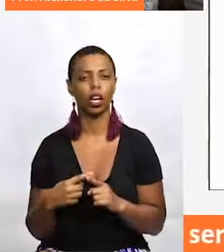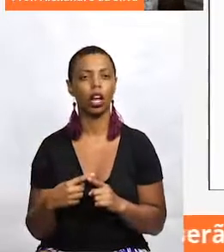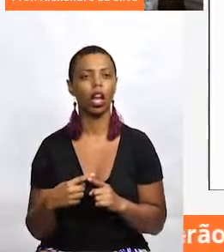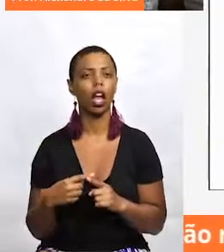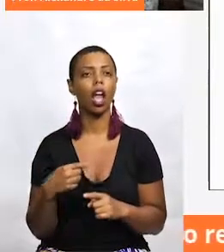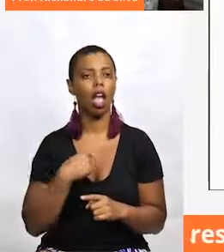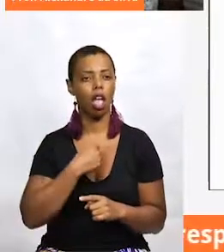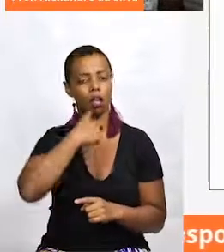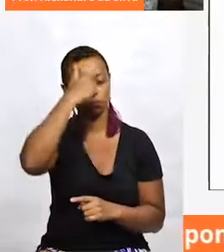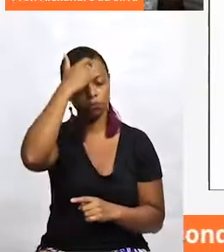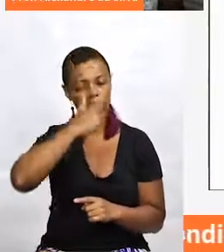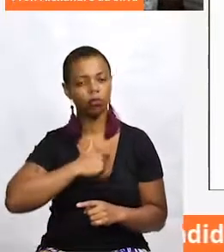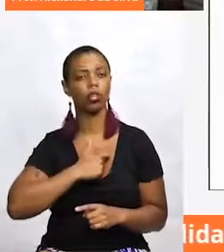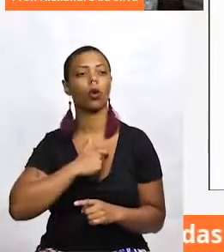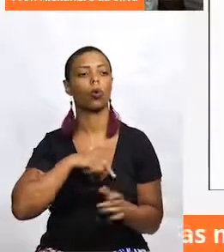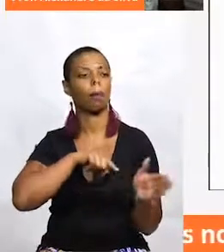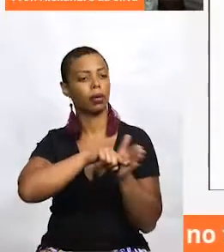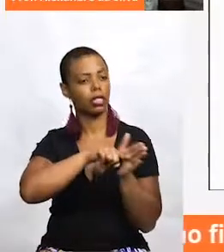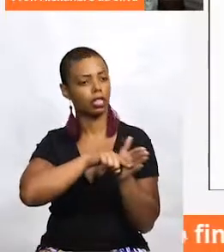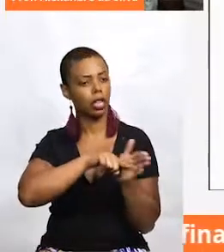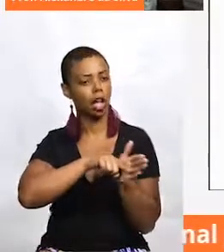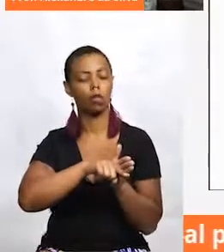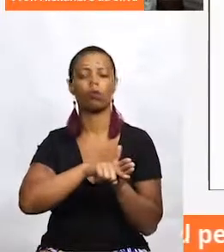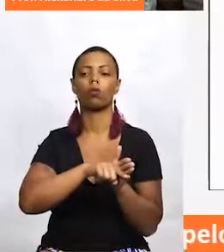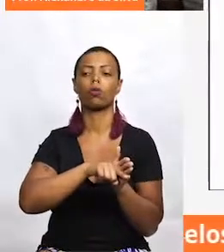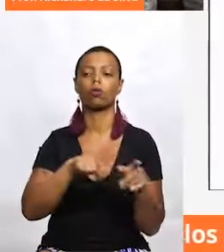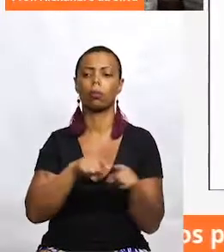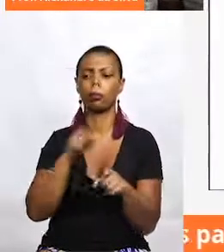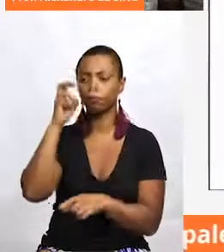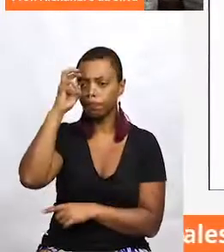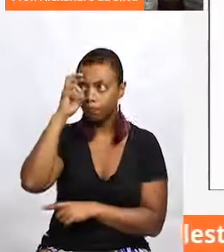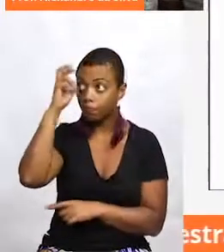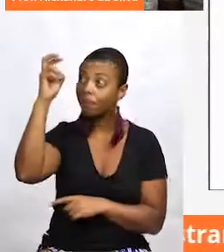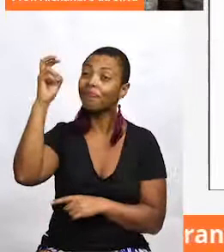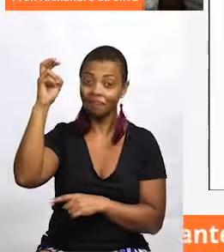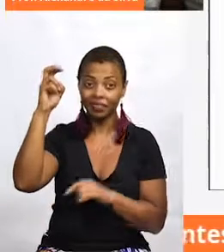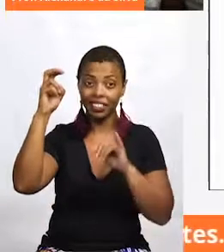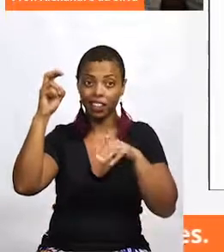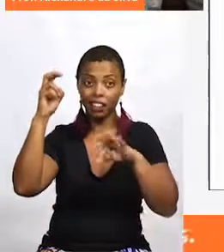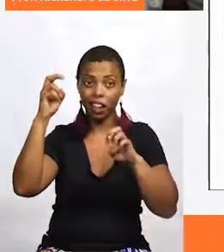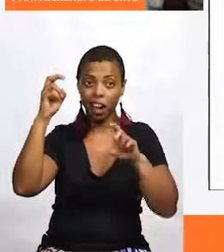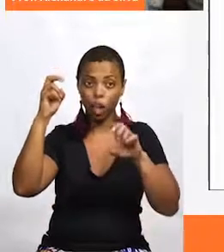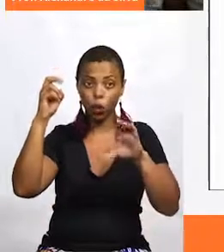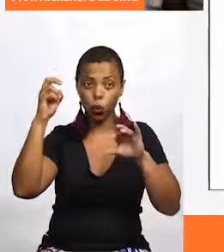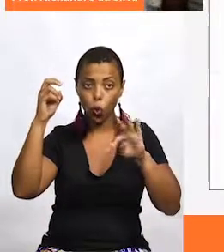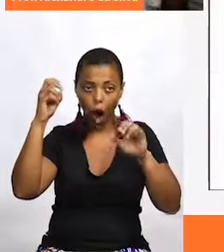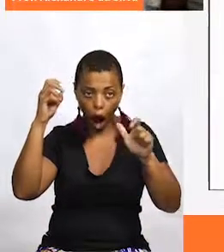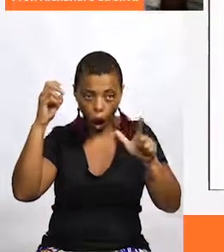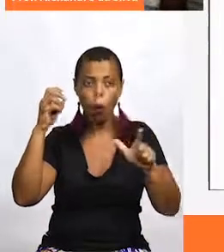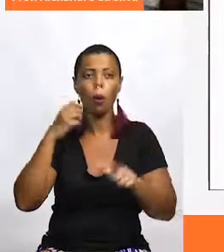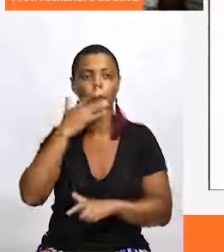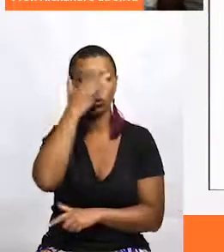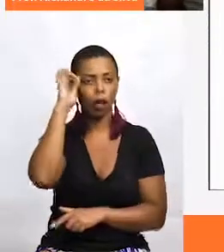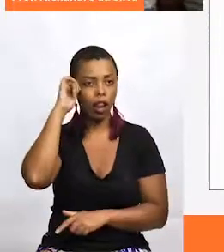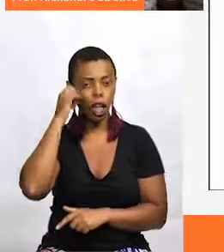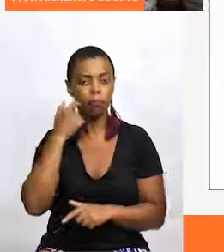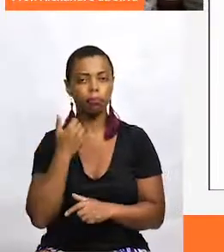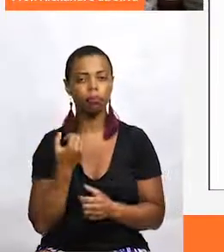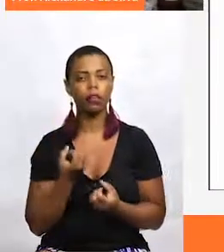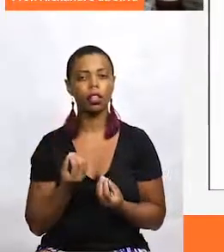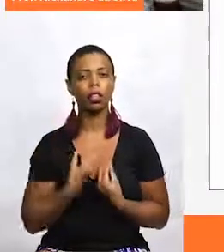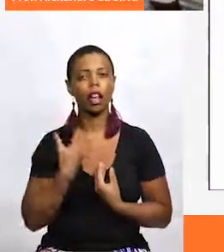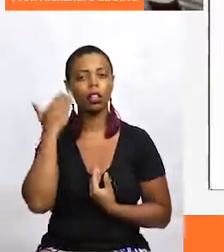enquanto pesquisador, enquanto um intelectual negro, me ajudou a entender até a minha importância dentro da militância e dos movimentos